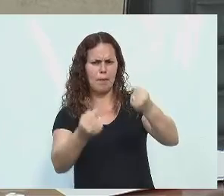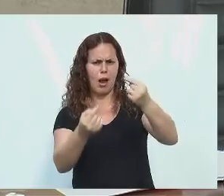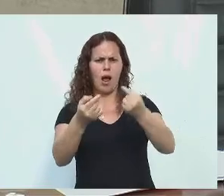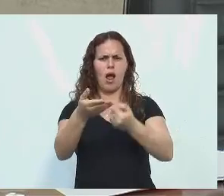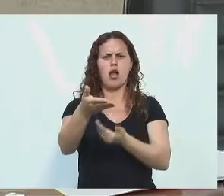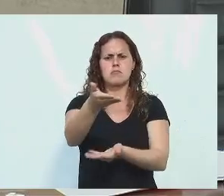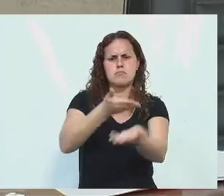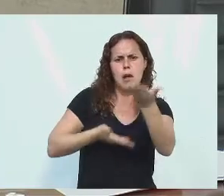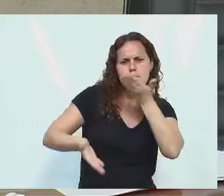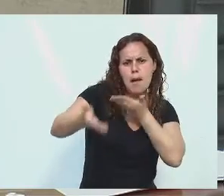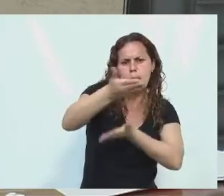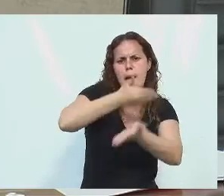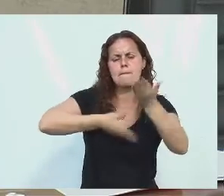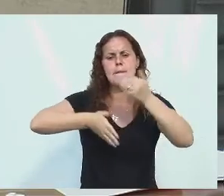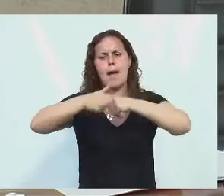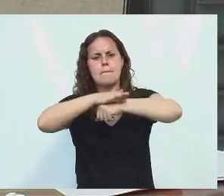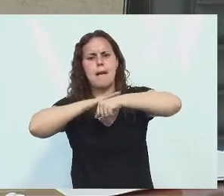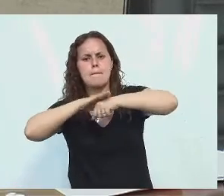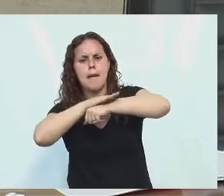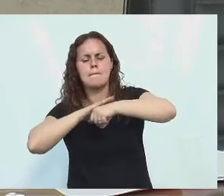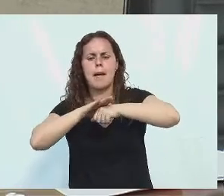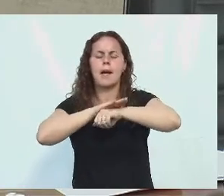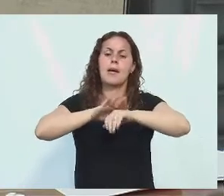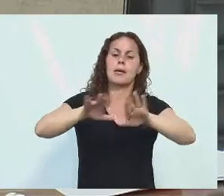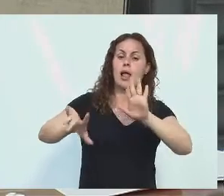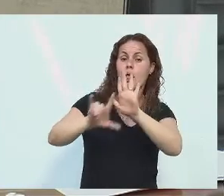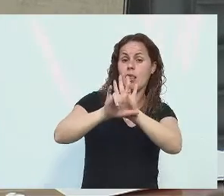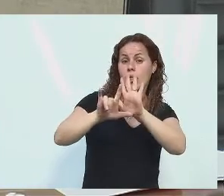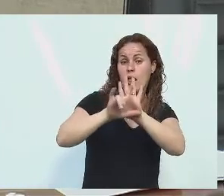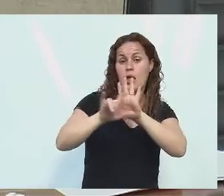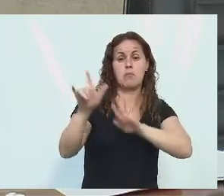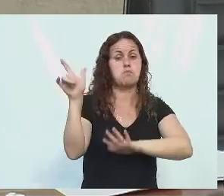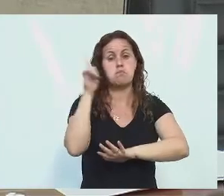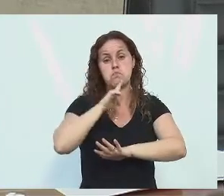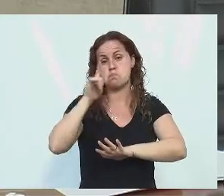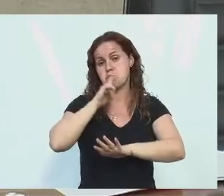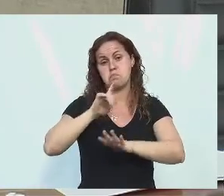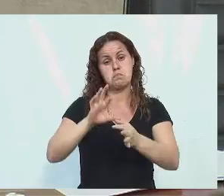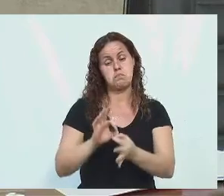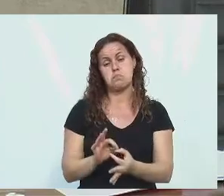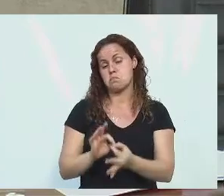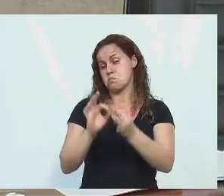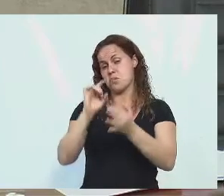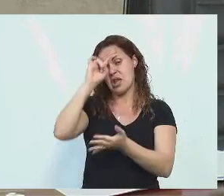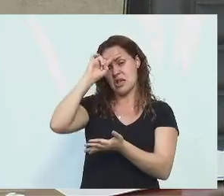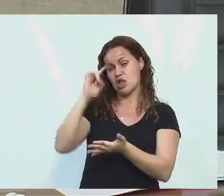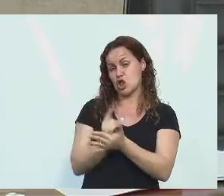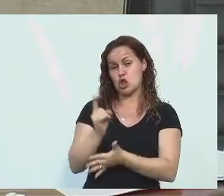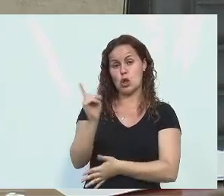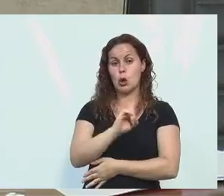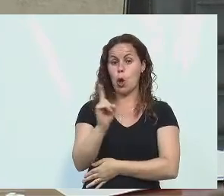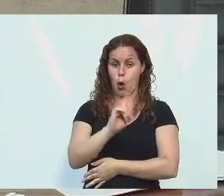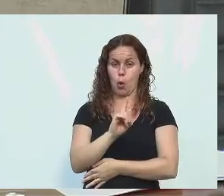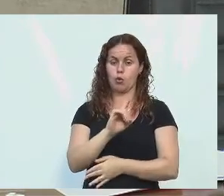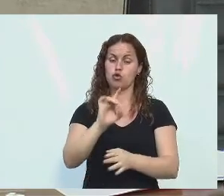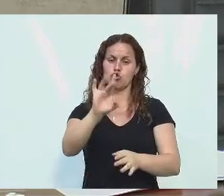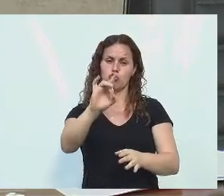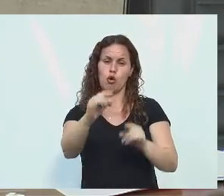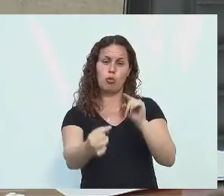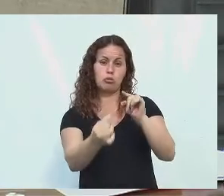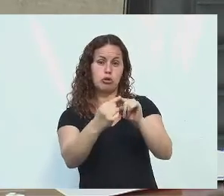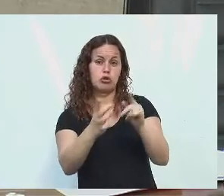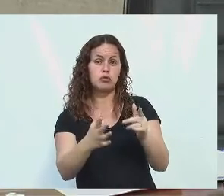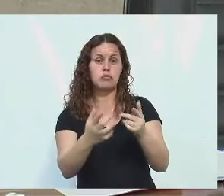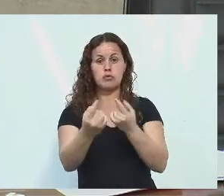da troca de ideias, embora, pela lei, ela não possa ser deliberativa. Ela é consultiva, por isso